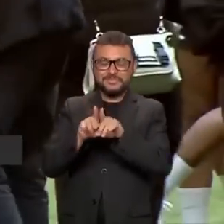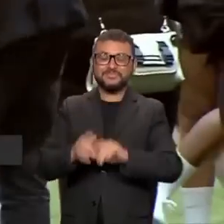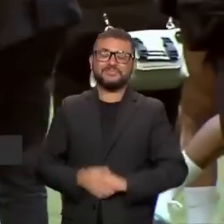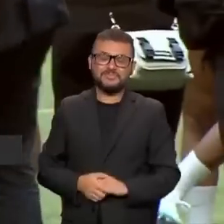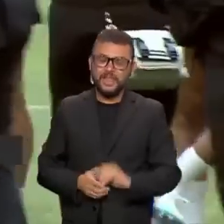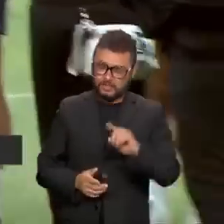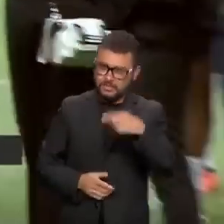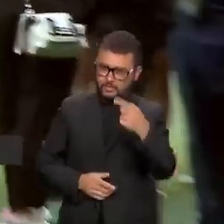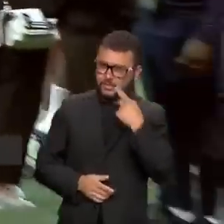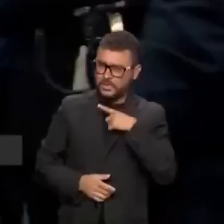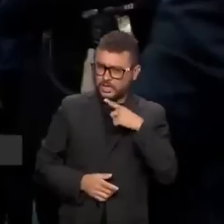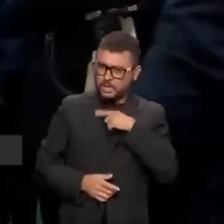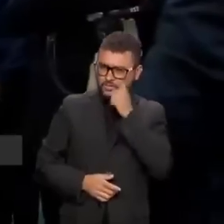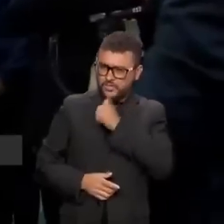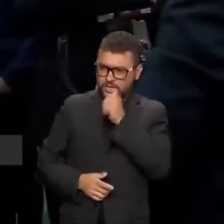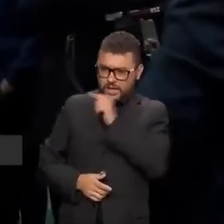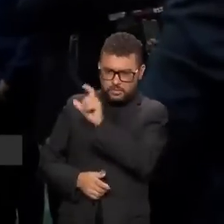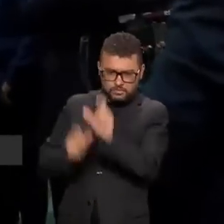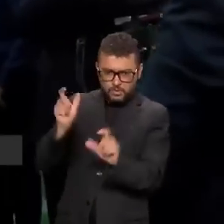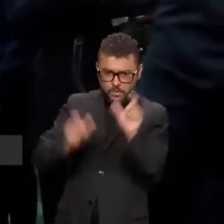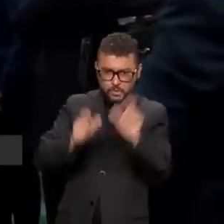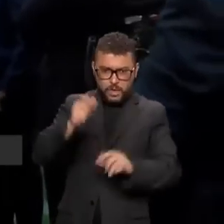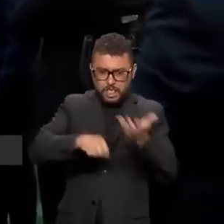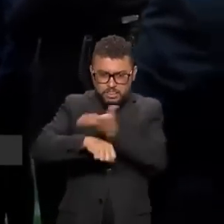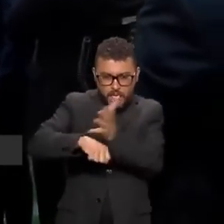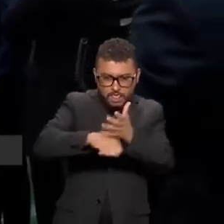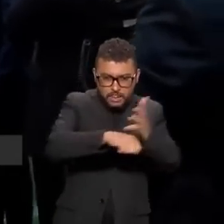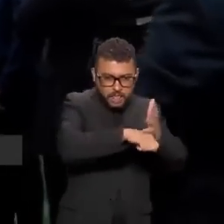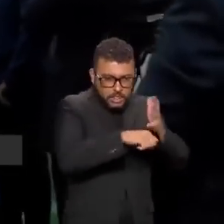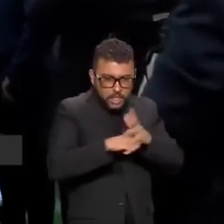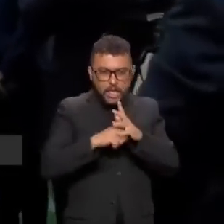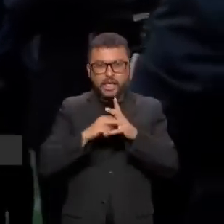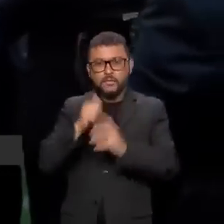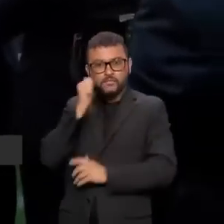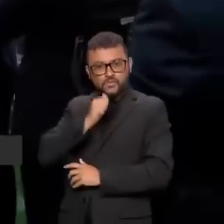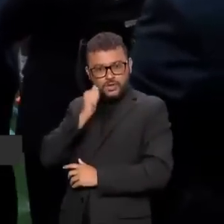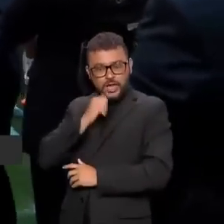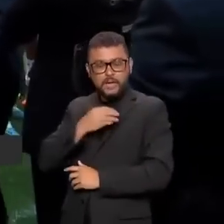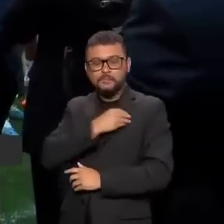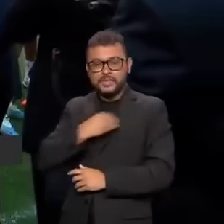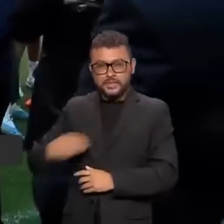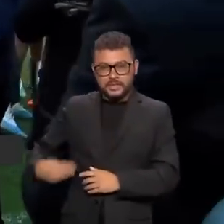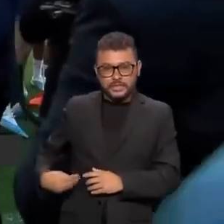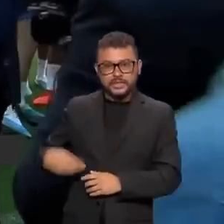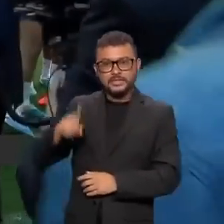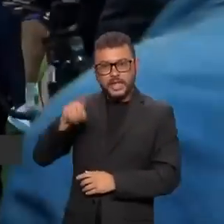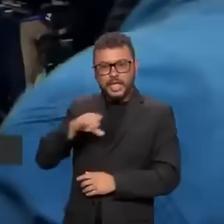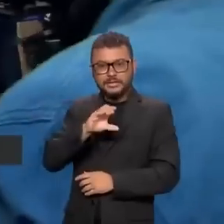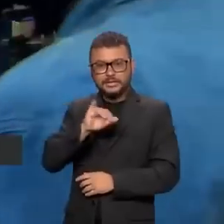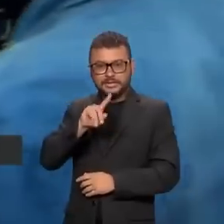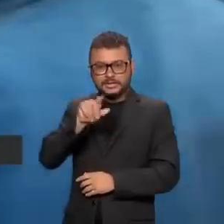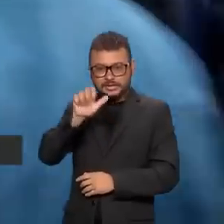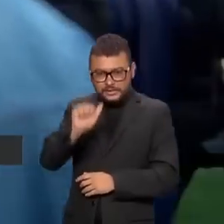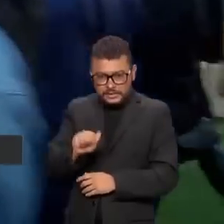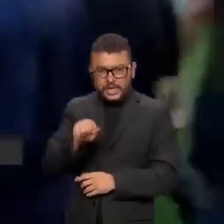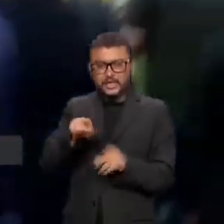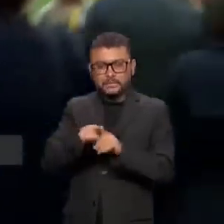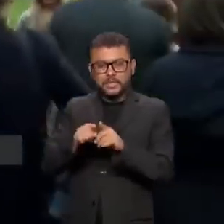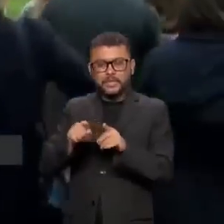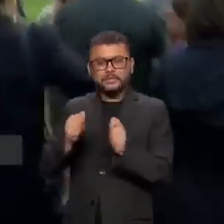Logo mais, as atletas vão para o treinamento. A ministra Cida Gonçalves também está lá, a ministra das